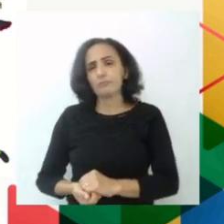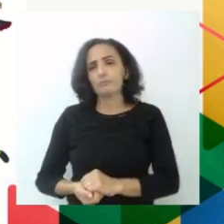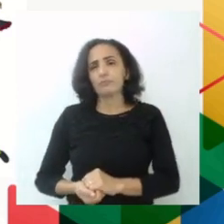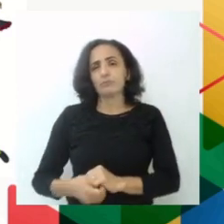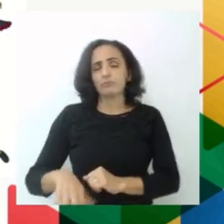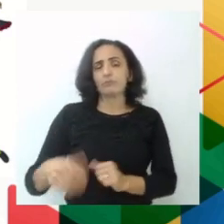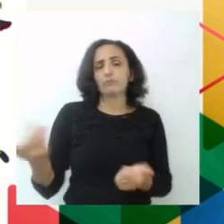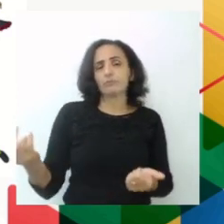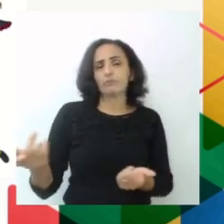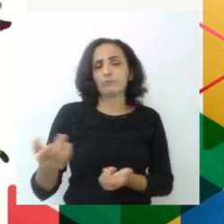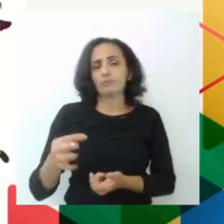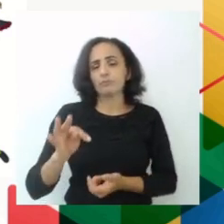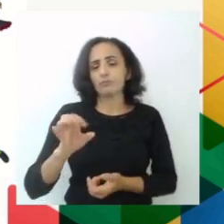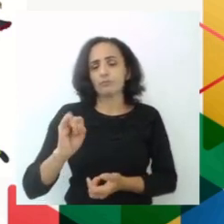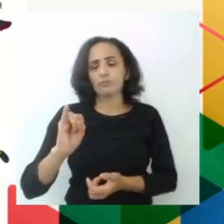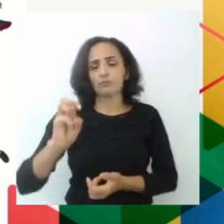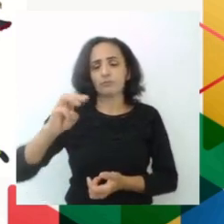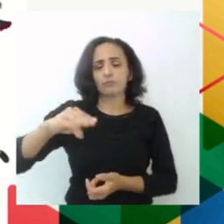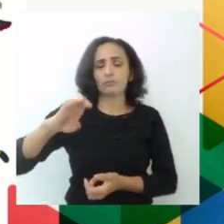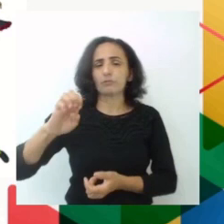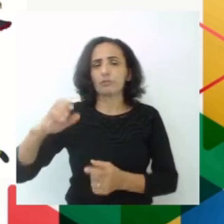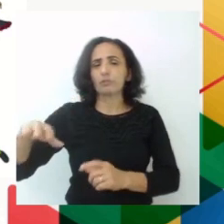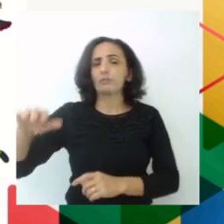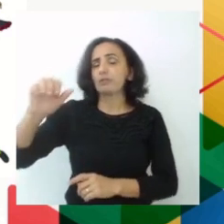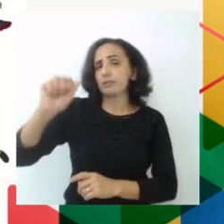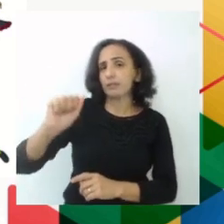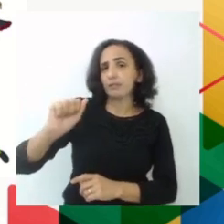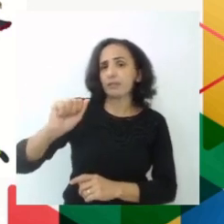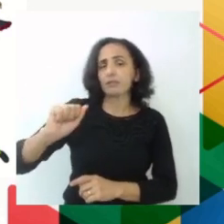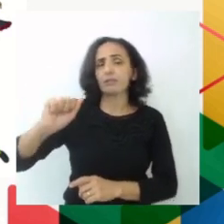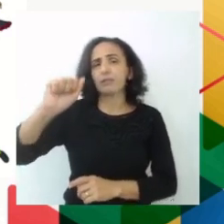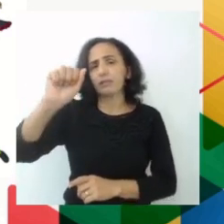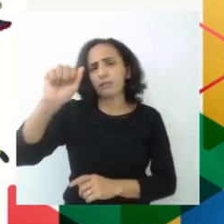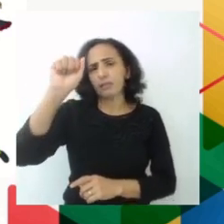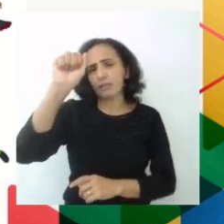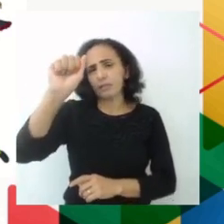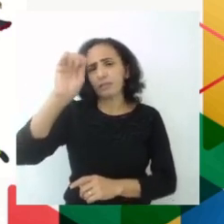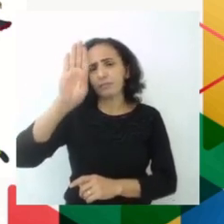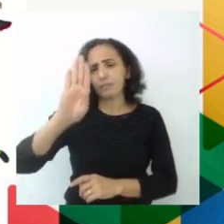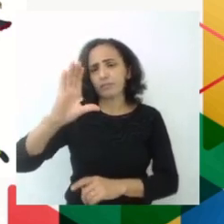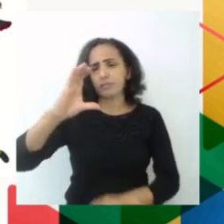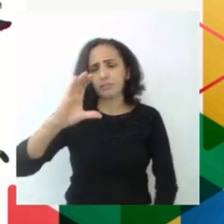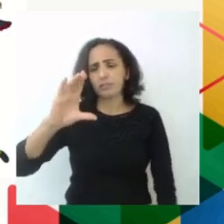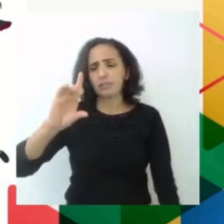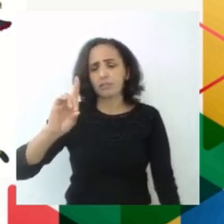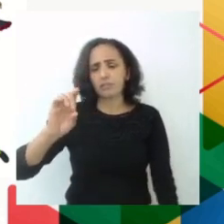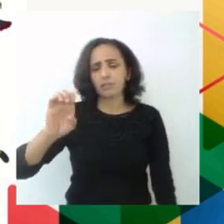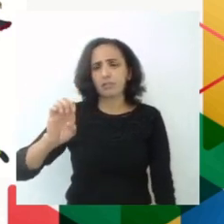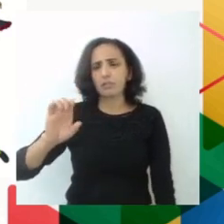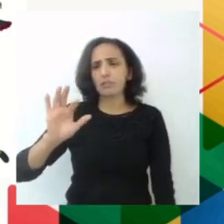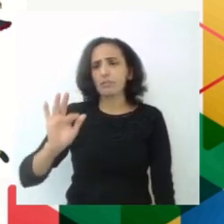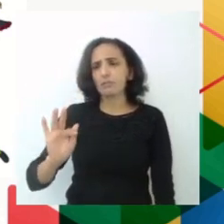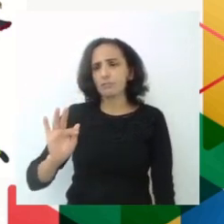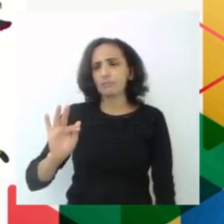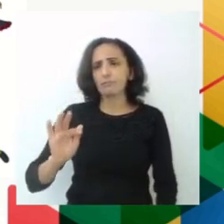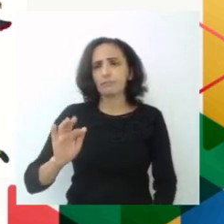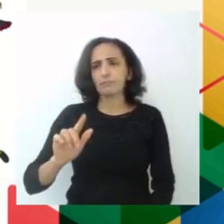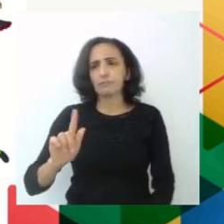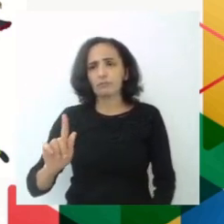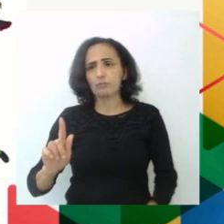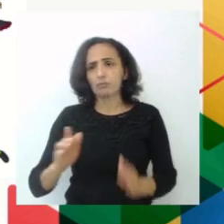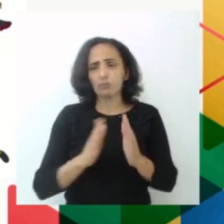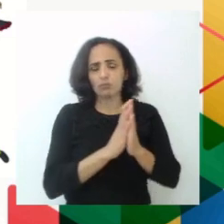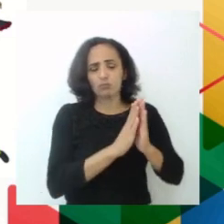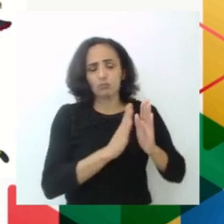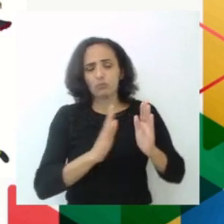time A vai jogar com o time B, C, D, E, F, G. Aí, ó, são 20 clubes.